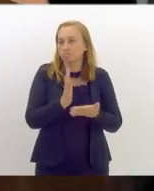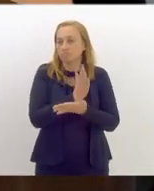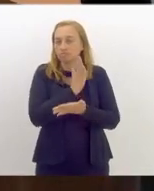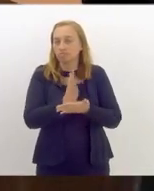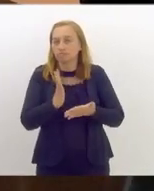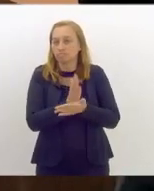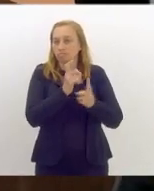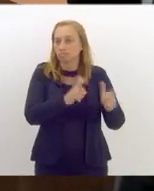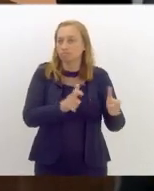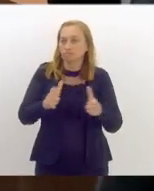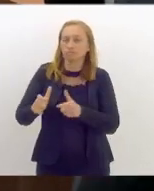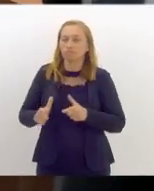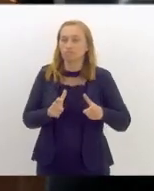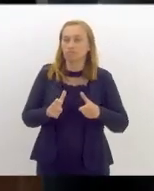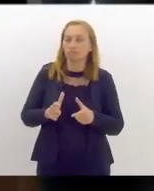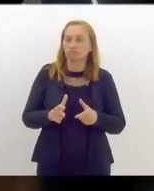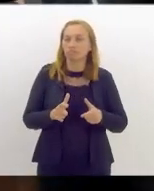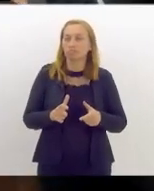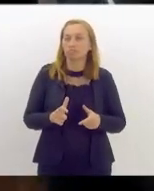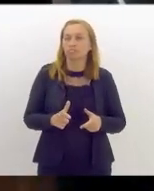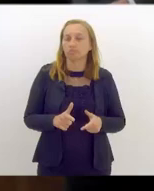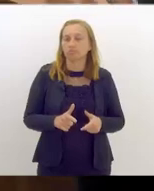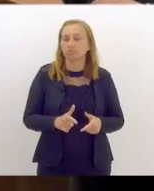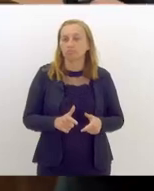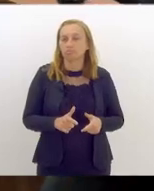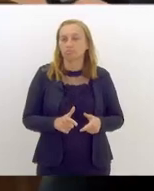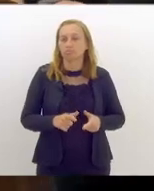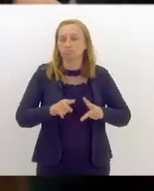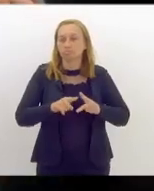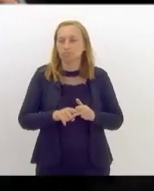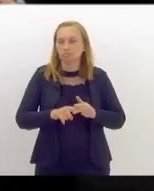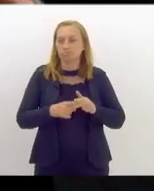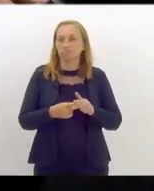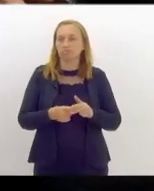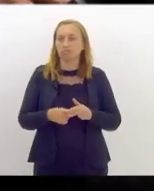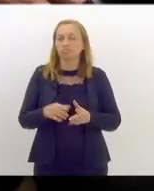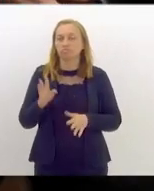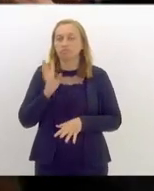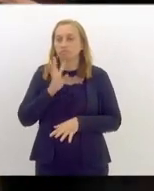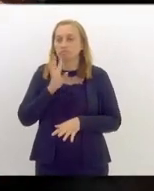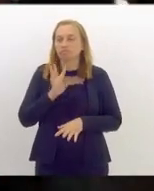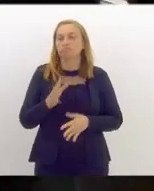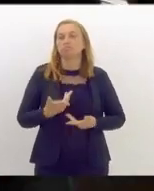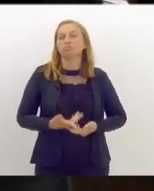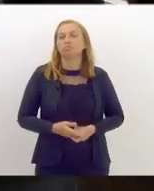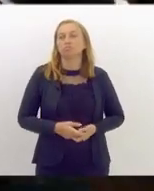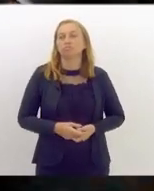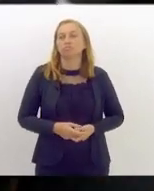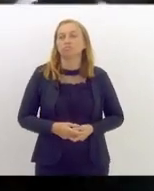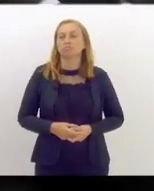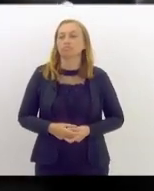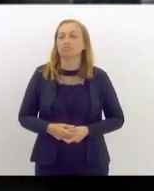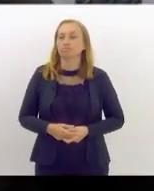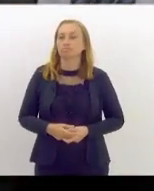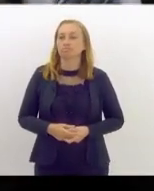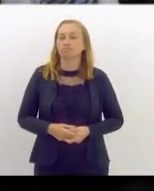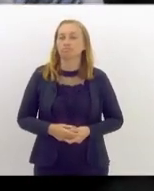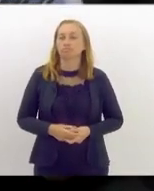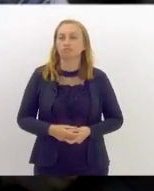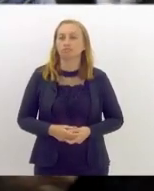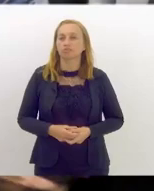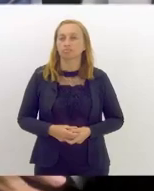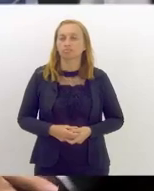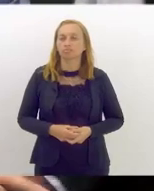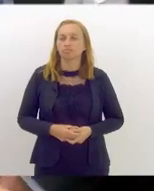somente para edificações irregulares e ilegais ou seja afrocha senhor presidente